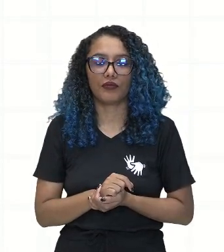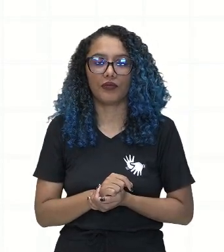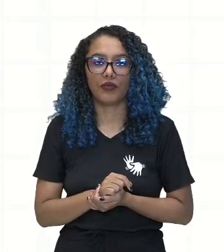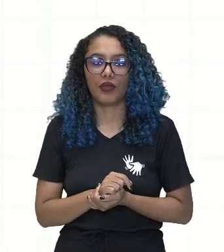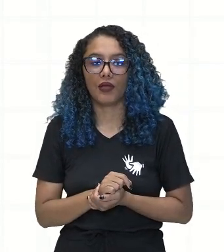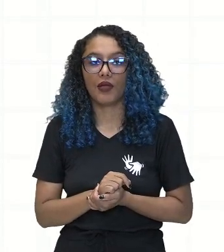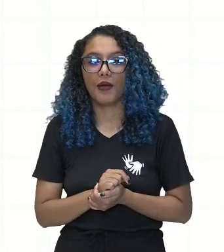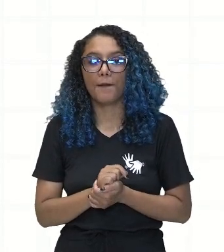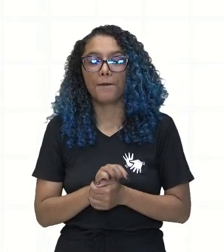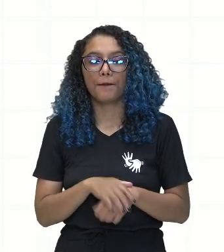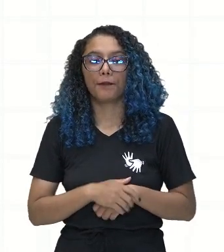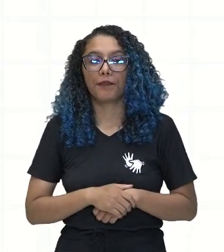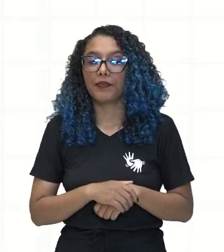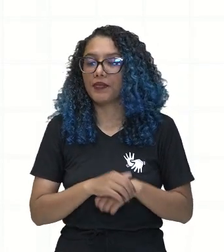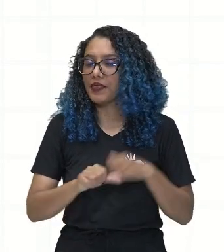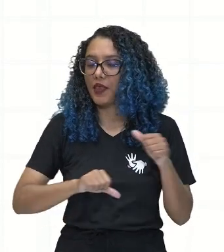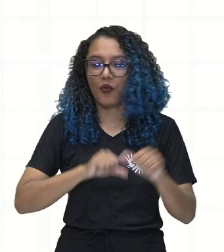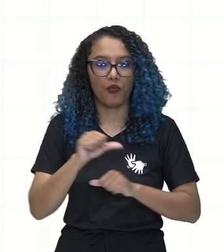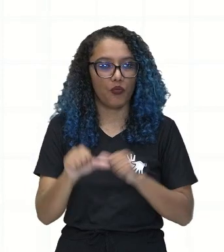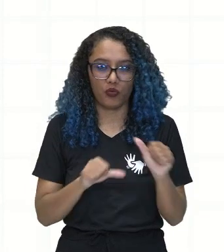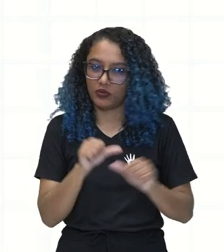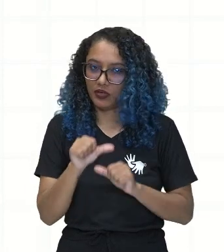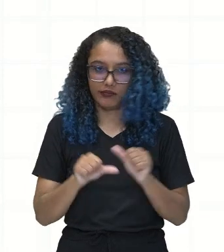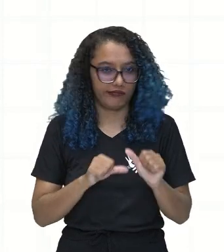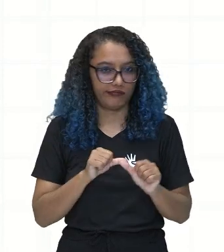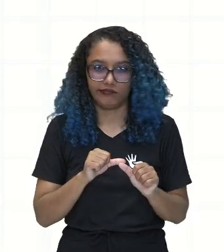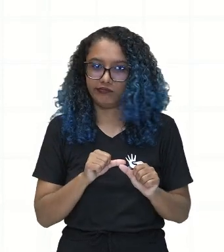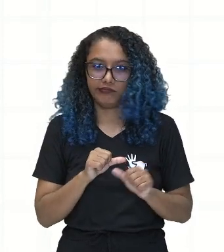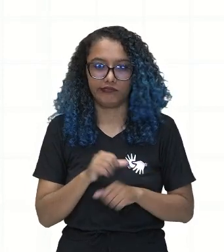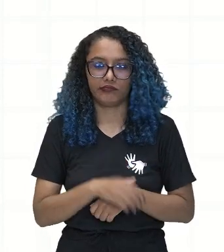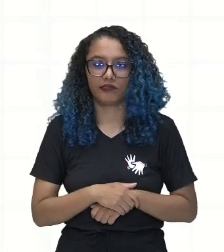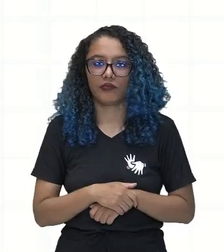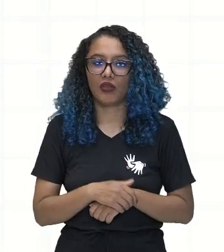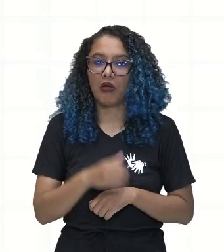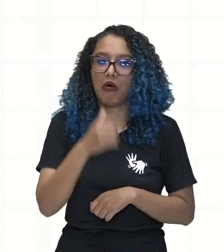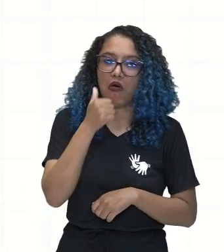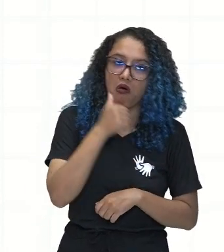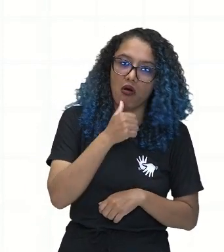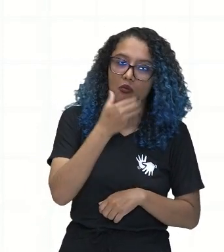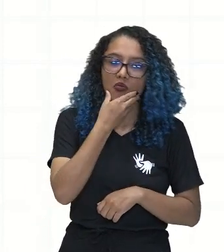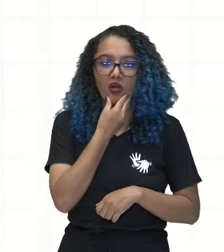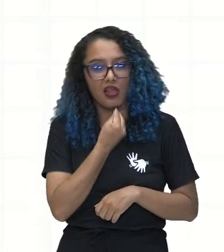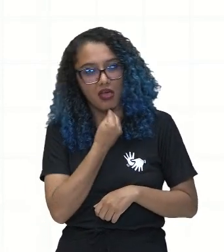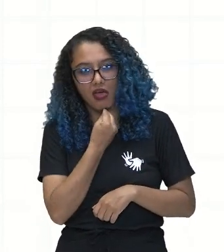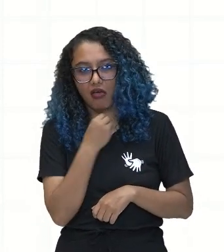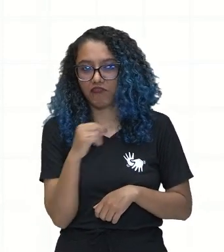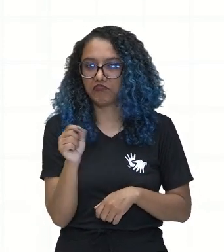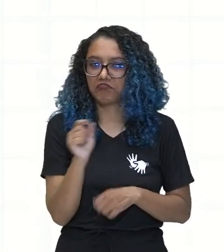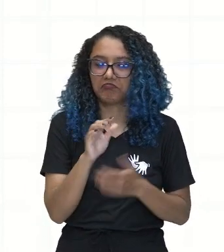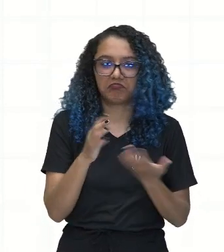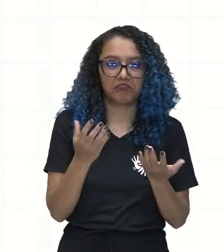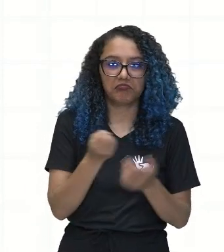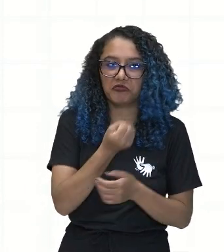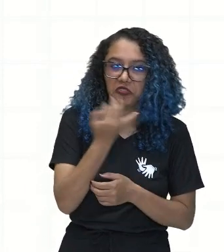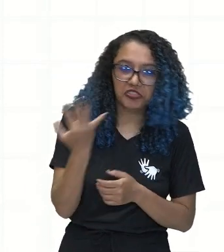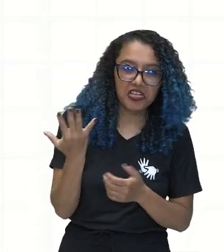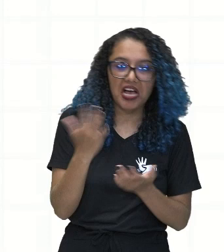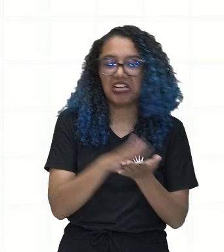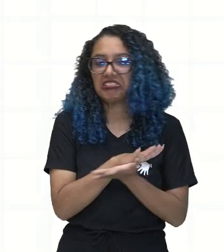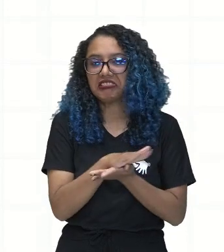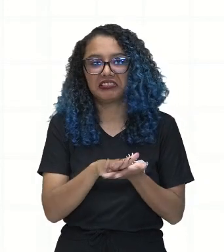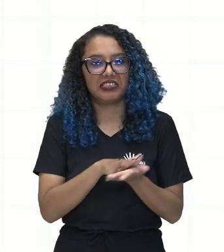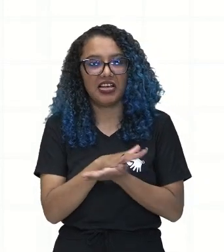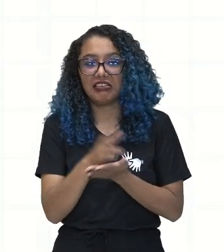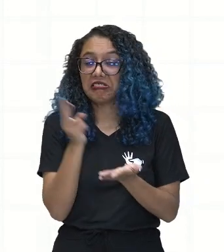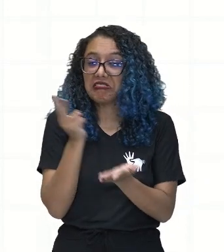não muda, não se flexiona o gênero, nem para masculino e nenhum número, nem plural, ele é meio, meio